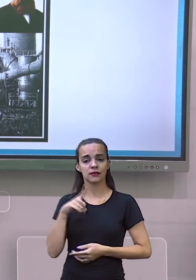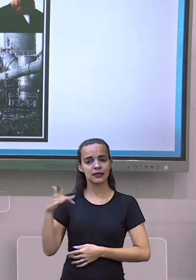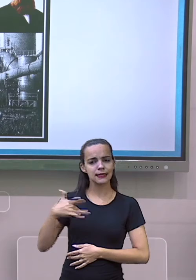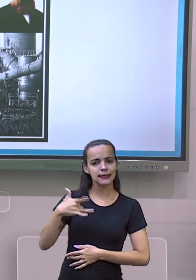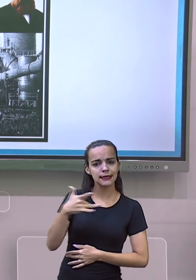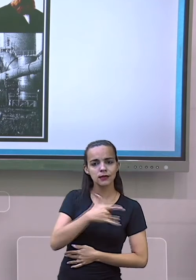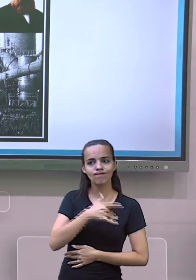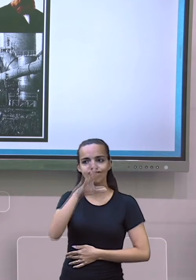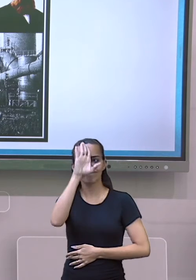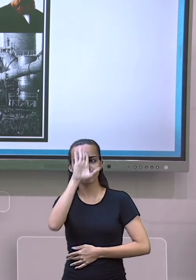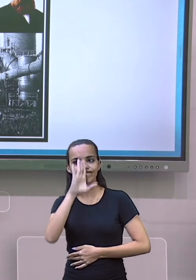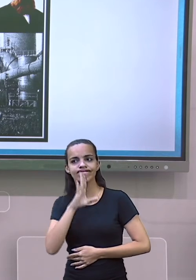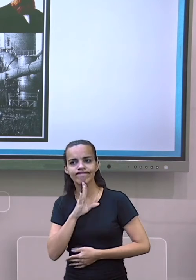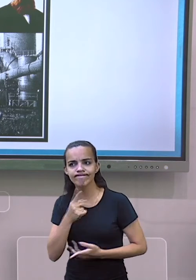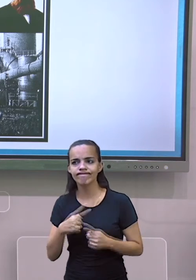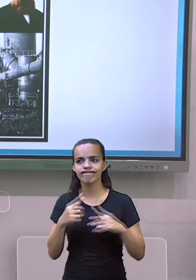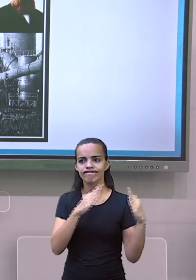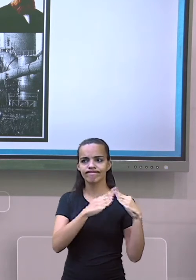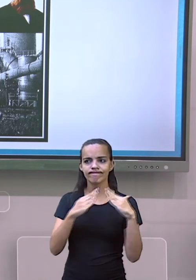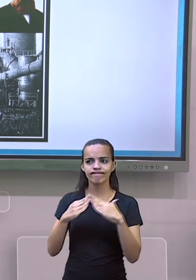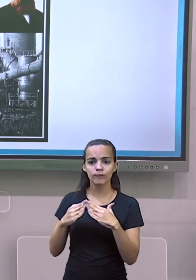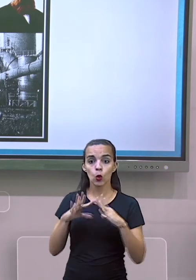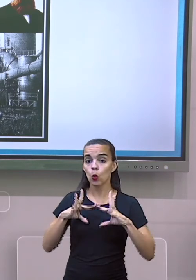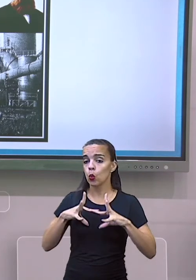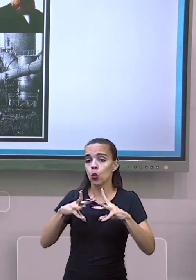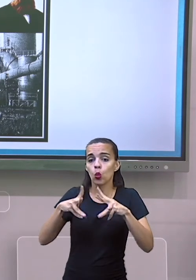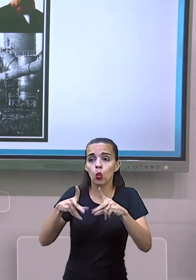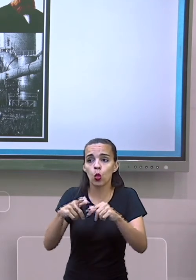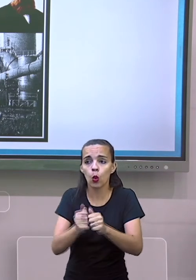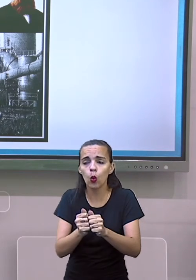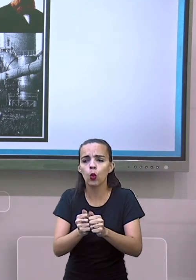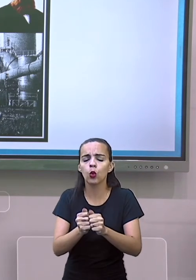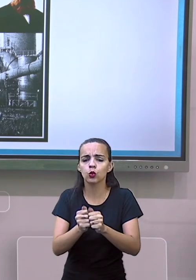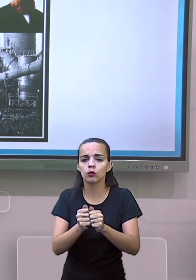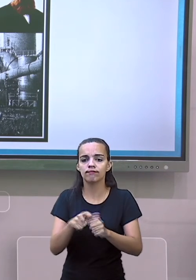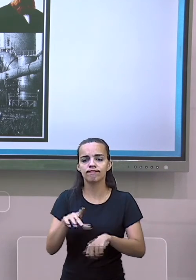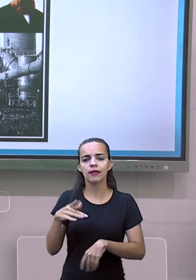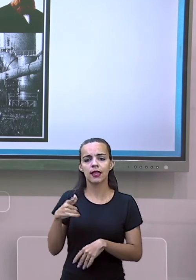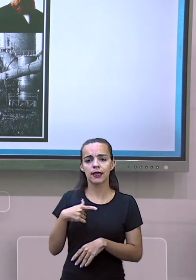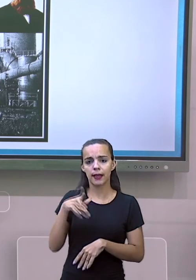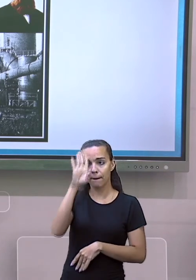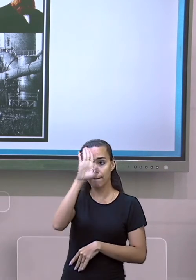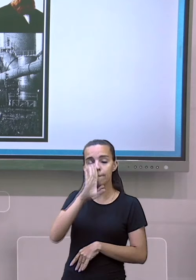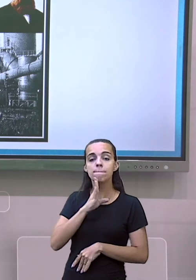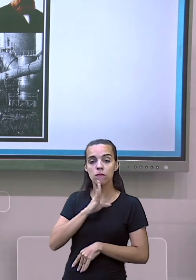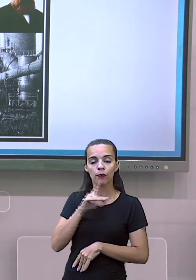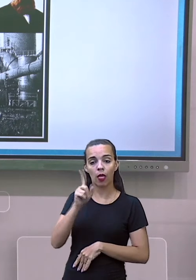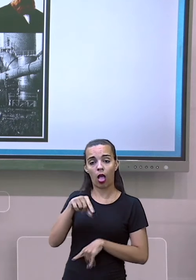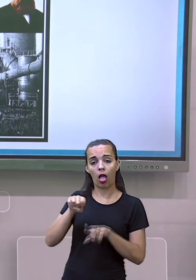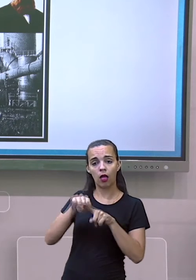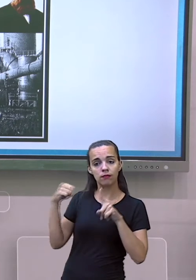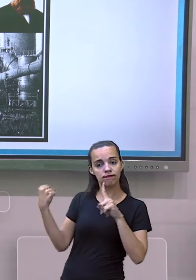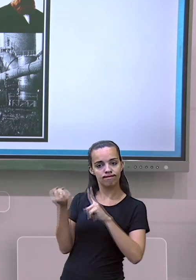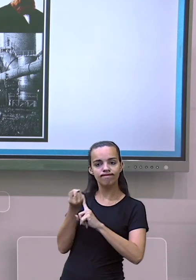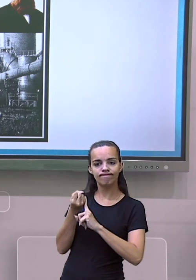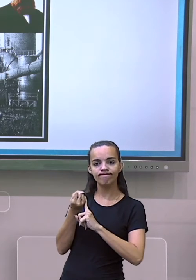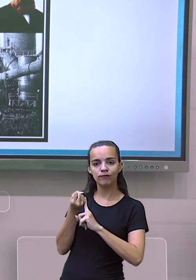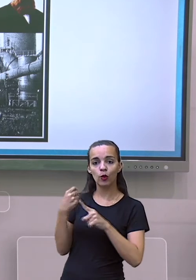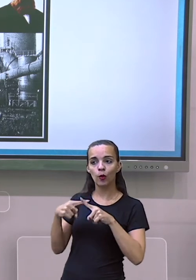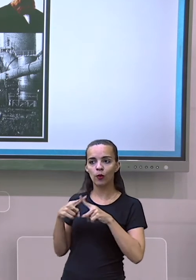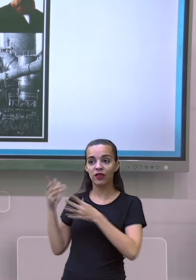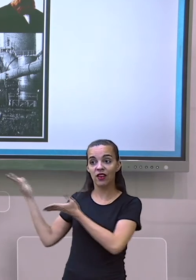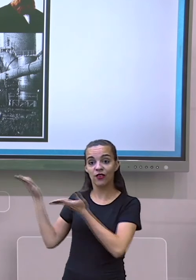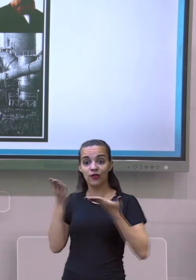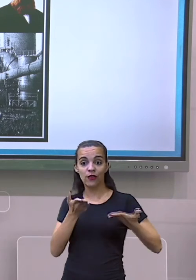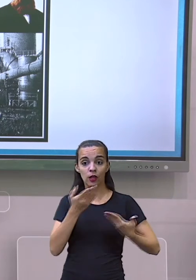pública, a escola pública, tudo que é público é social, porque vem do capital.